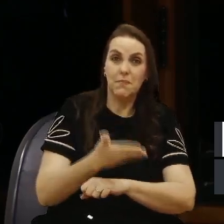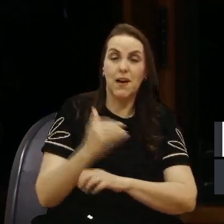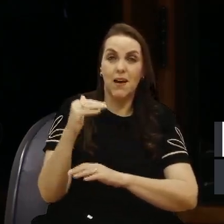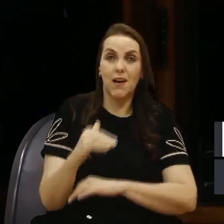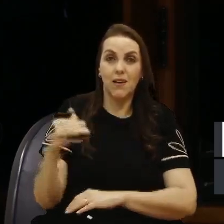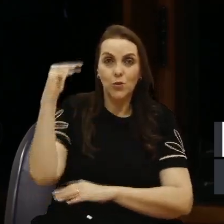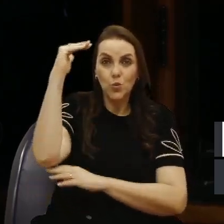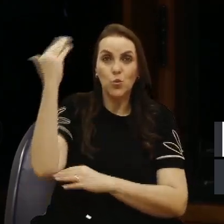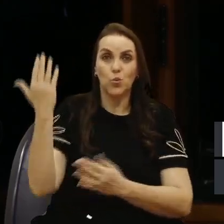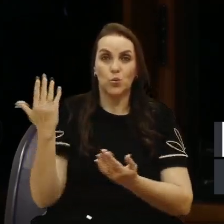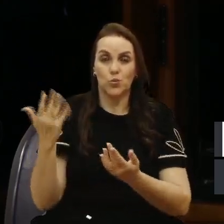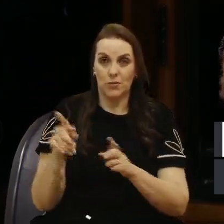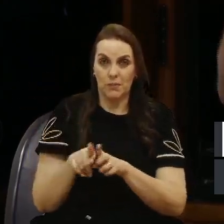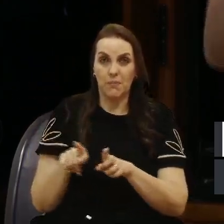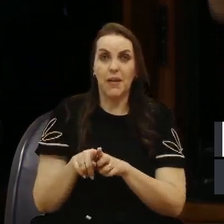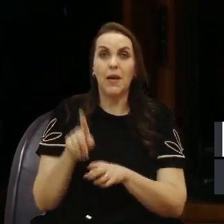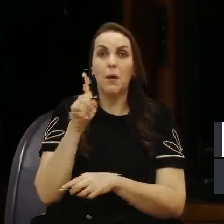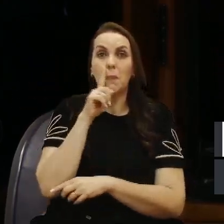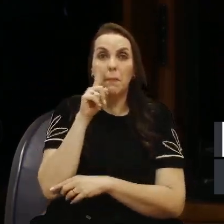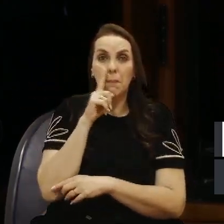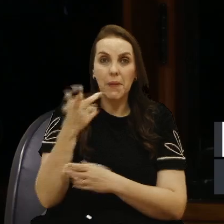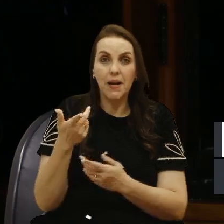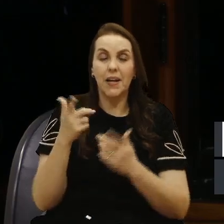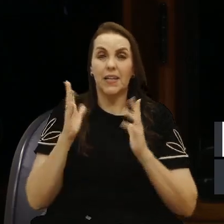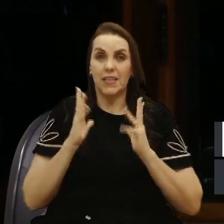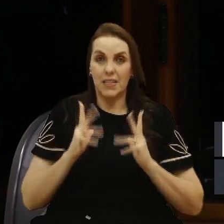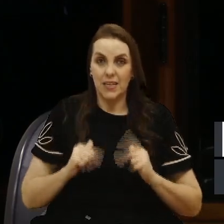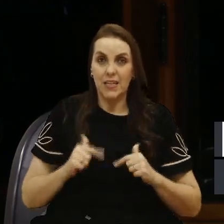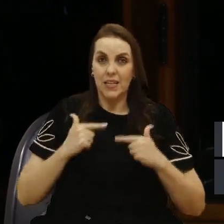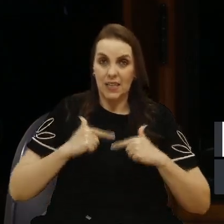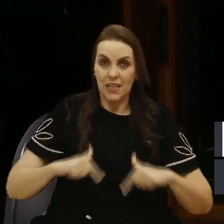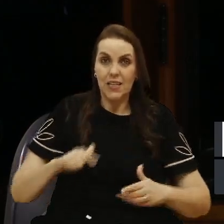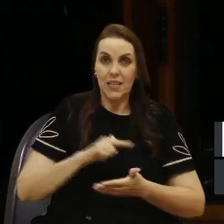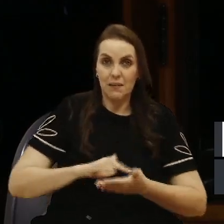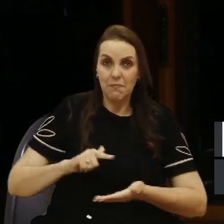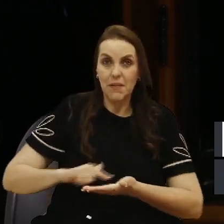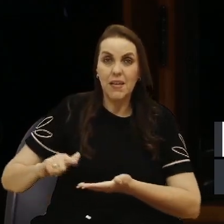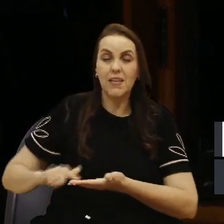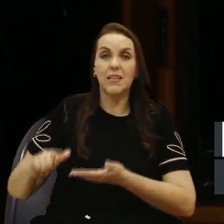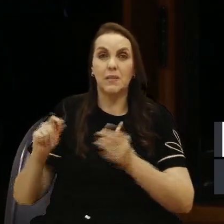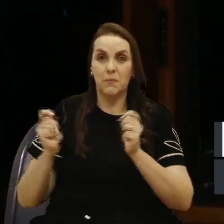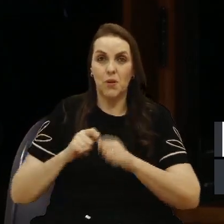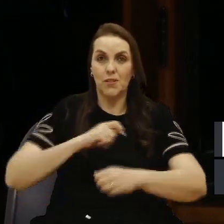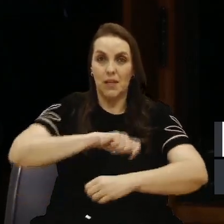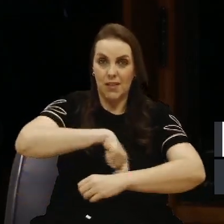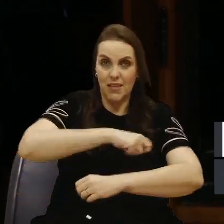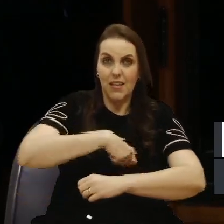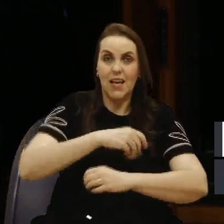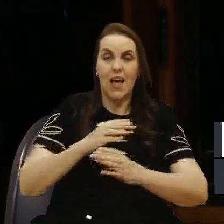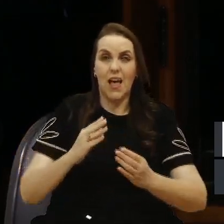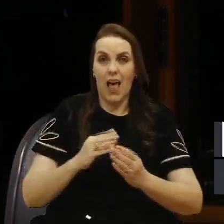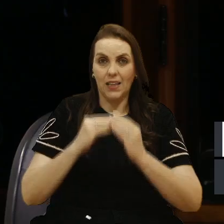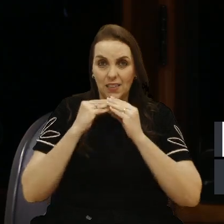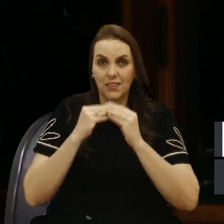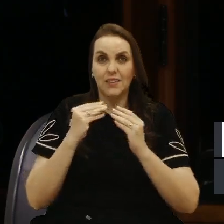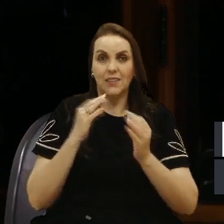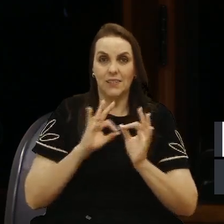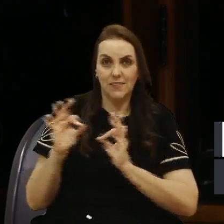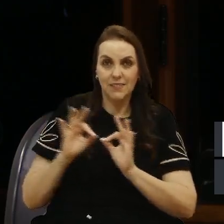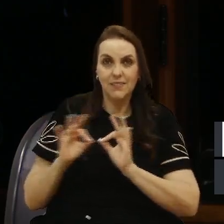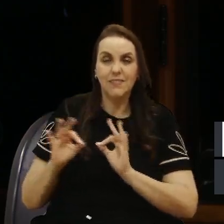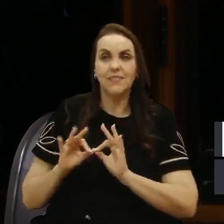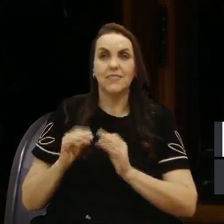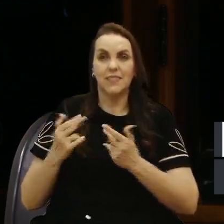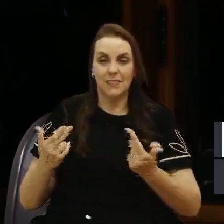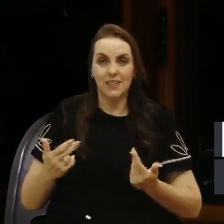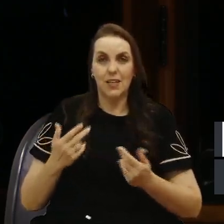para que as mães, para que as higienizadoras, por exemplo, que são merendeiras, e as pessoas, os profissionais de educação